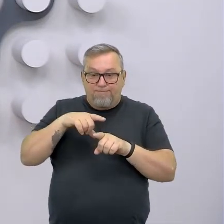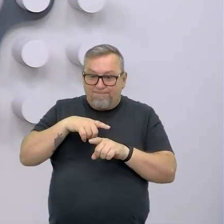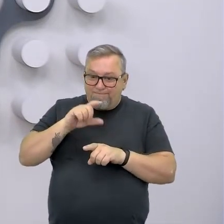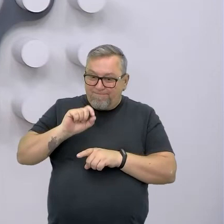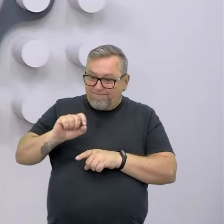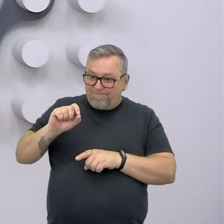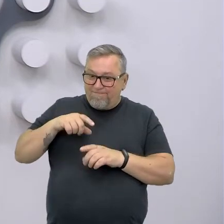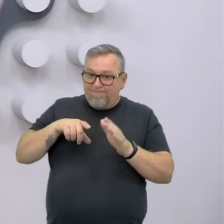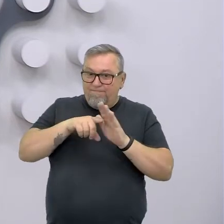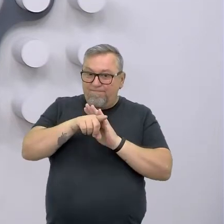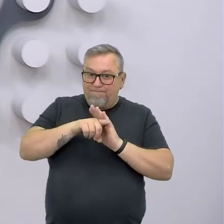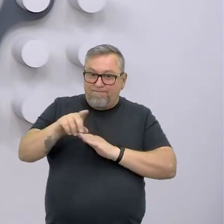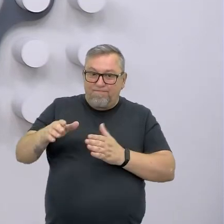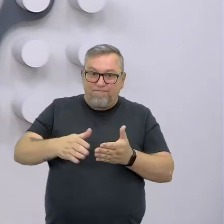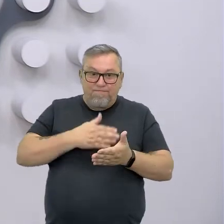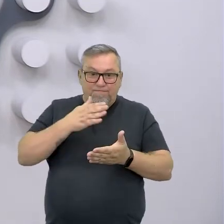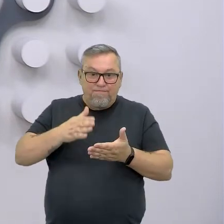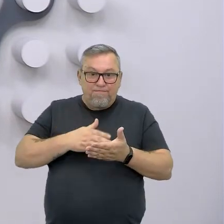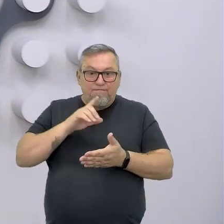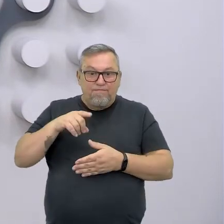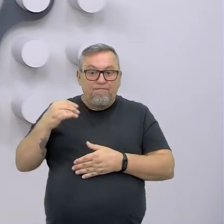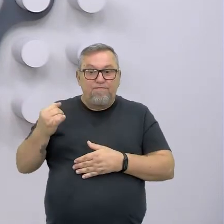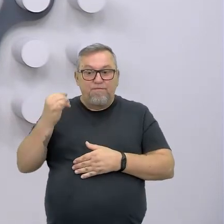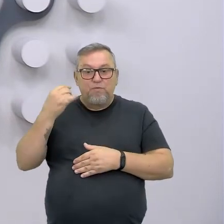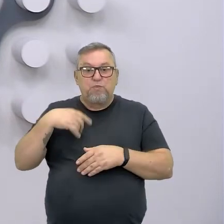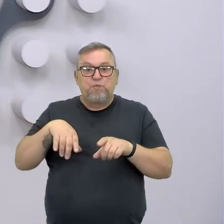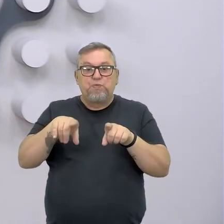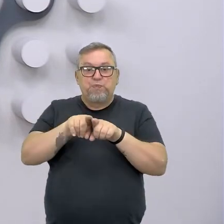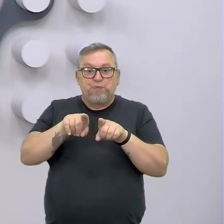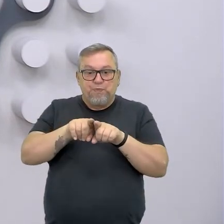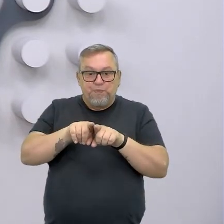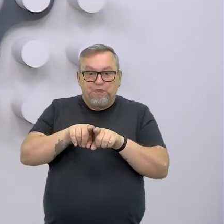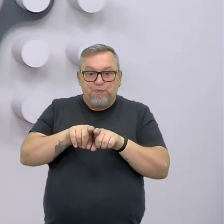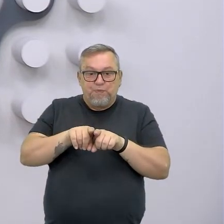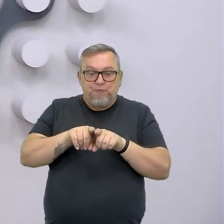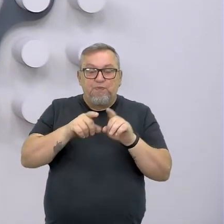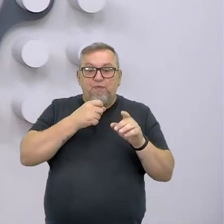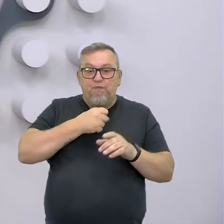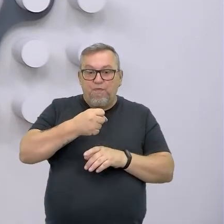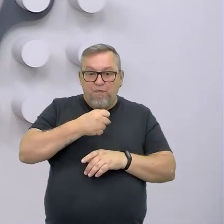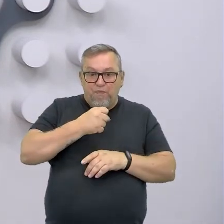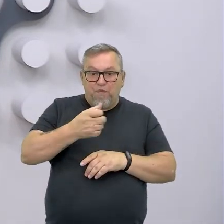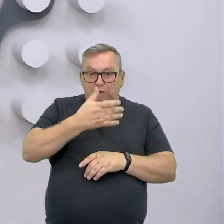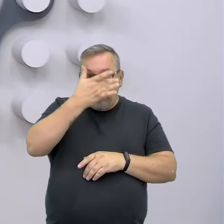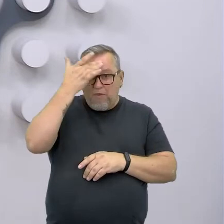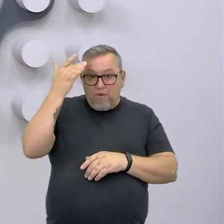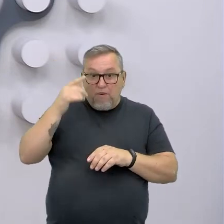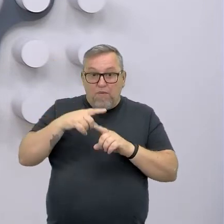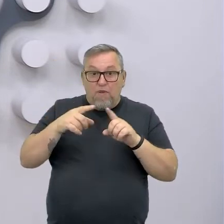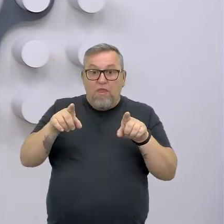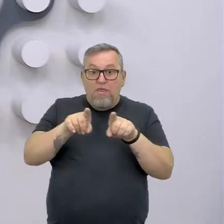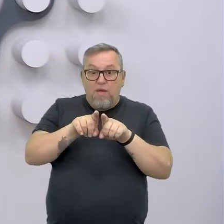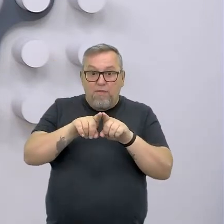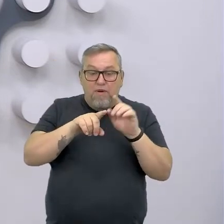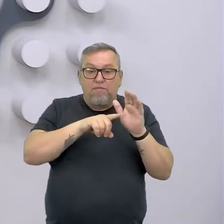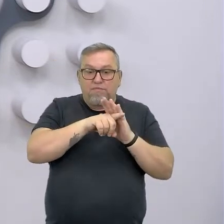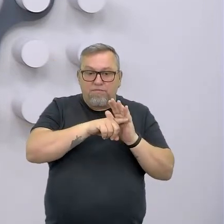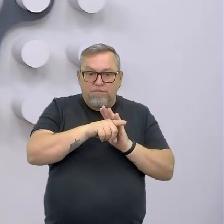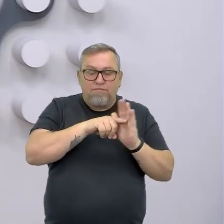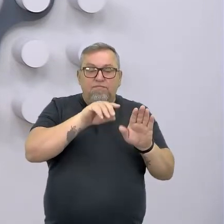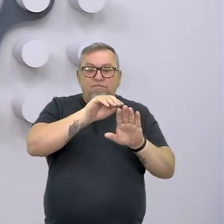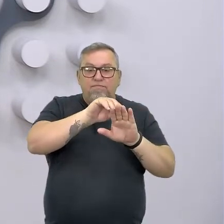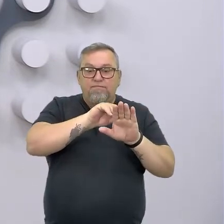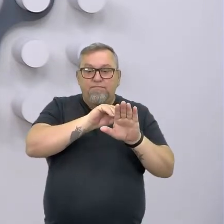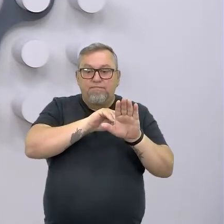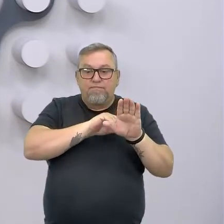você consultar os livros, né, é importante também entrevistar as pessoas, mas sabendo que essa pesquisa